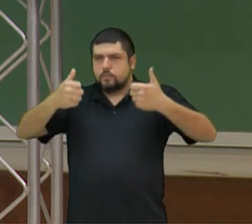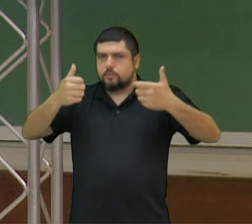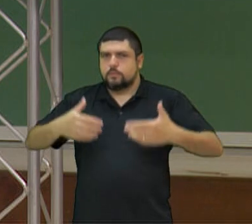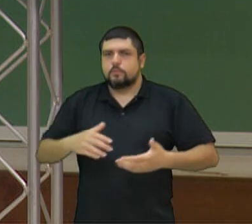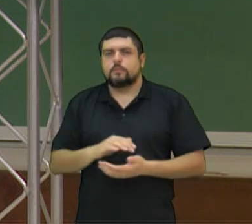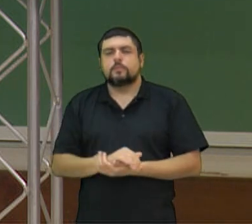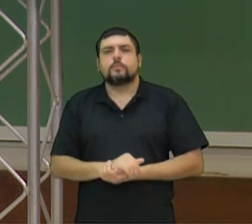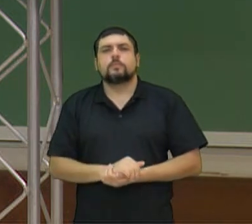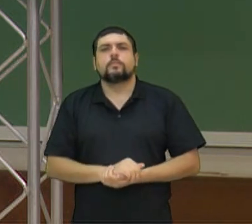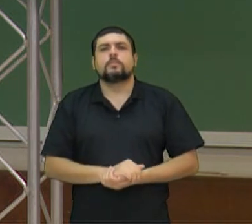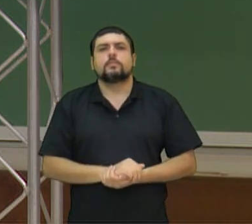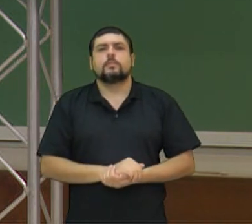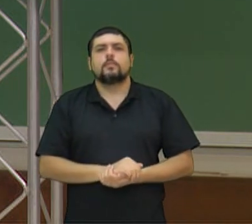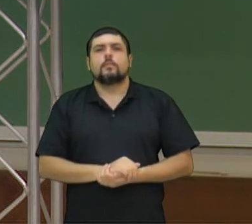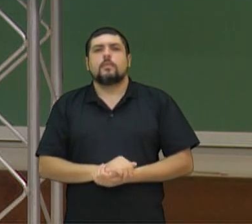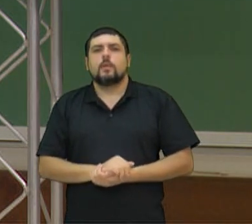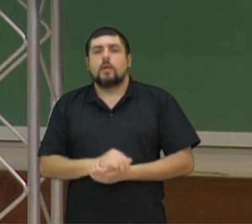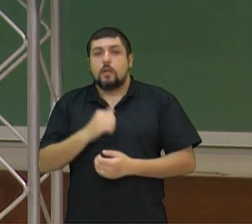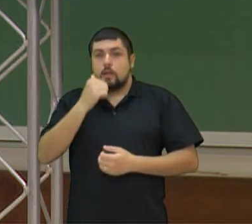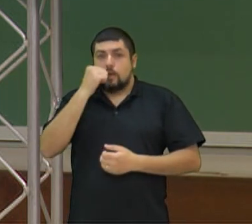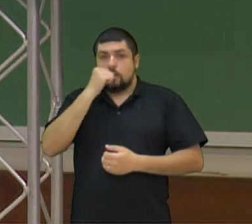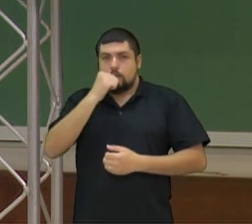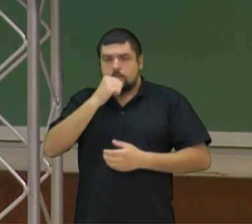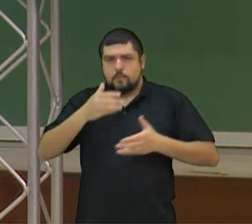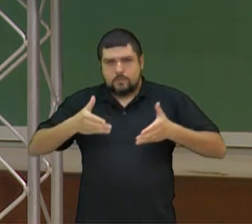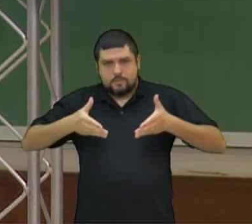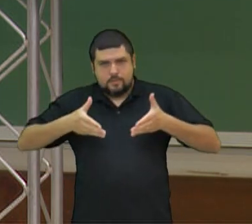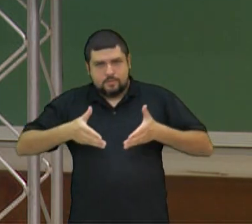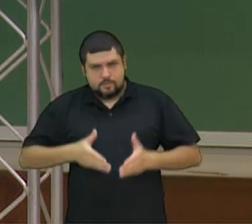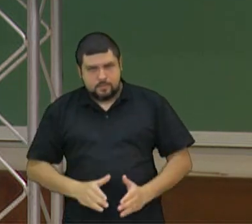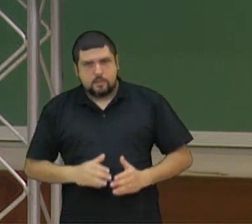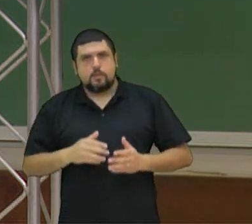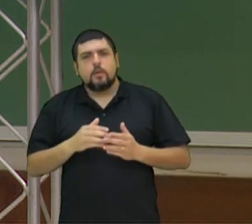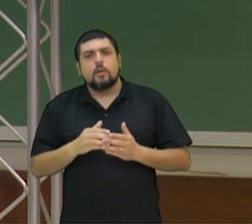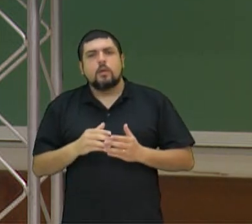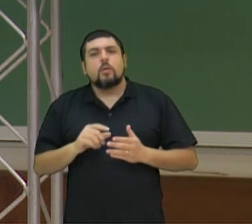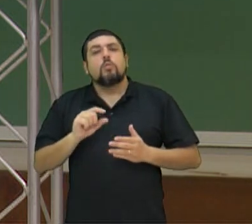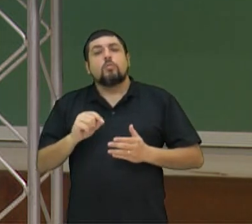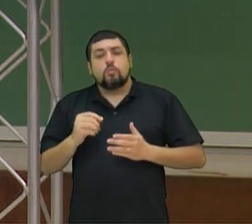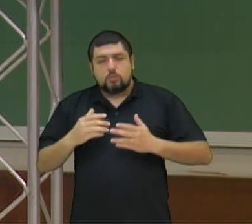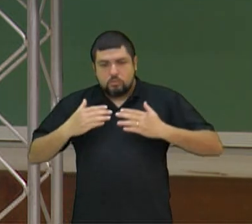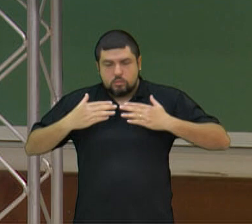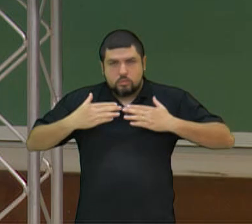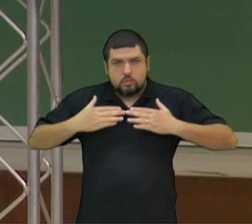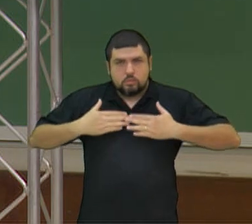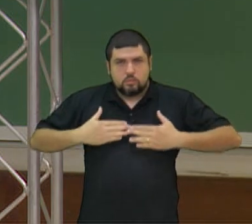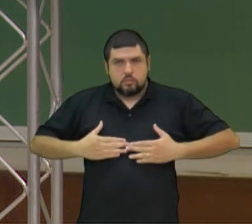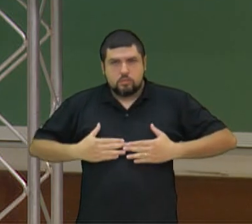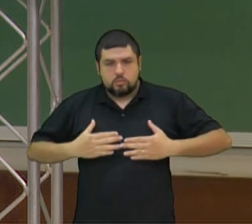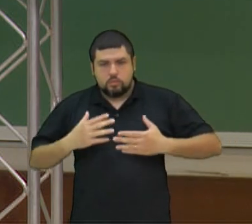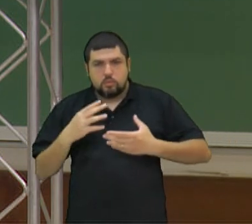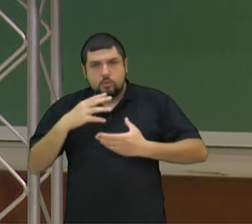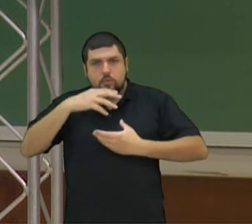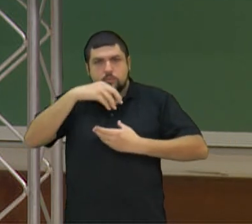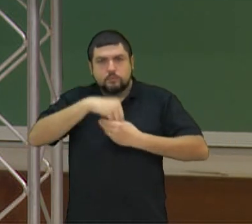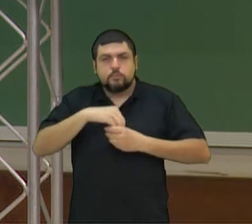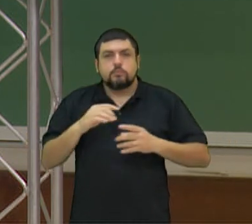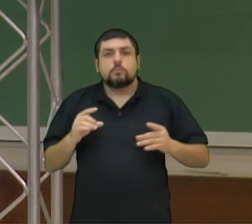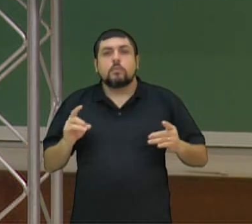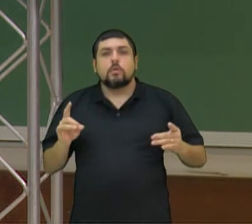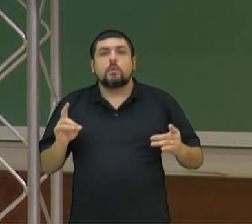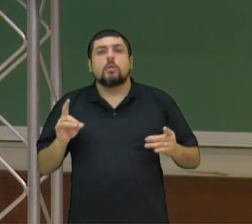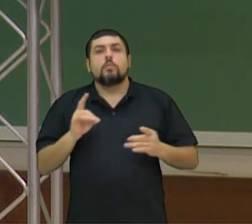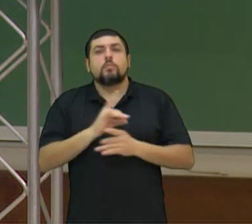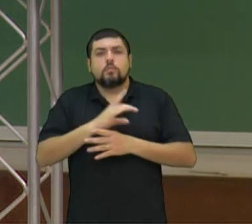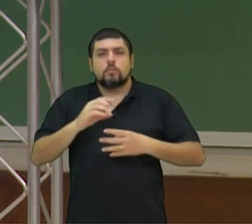ali. Quando as mulheres nascem, elas já nascem com como eu falei lá no início, né, com uma certa quantidade